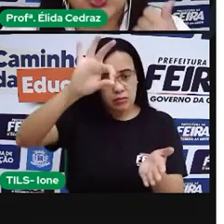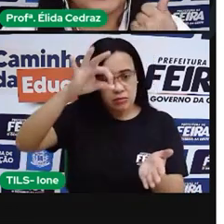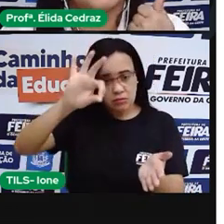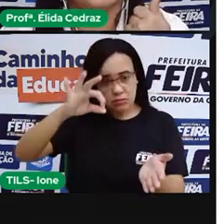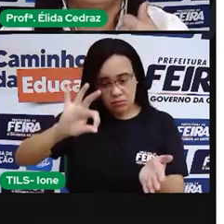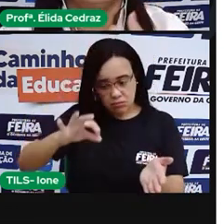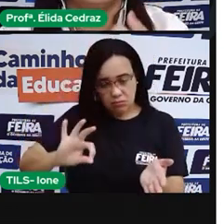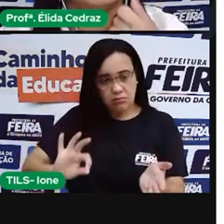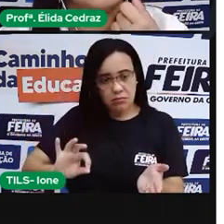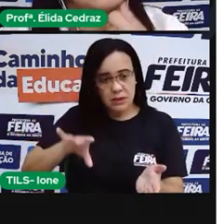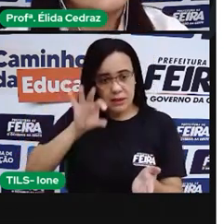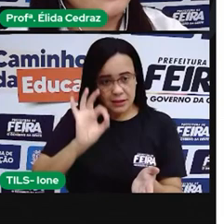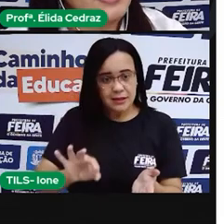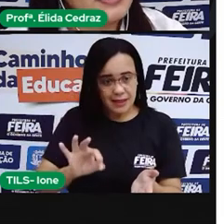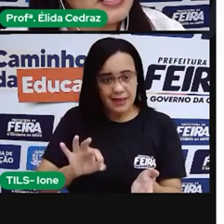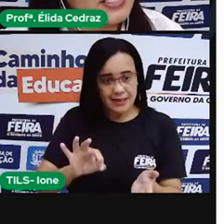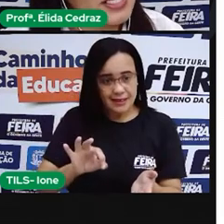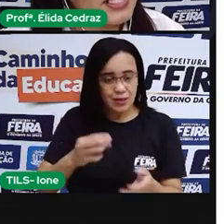Desejo,